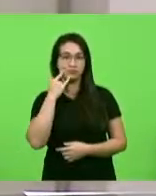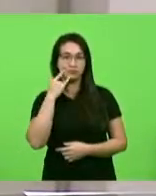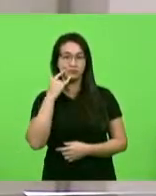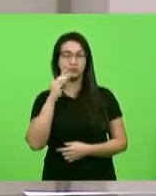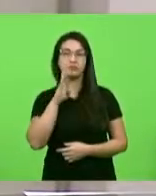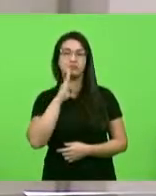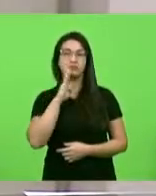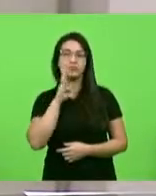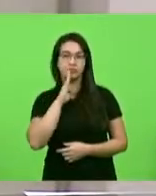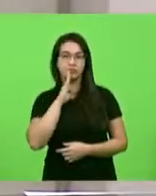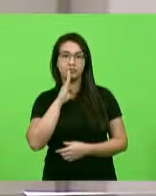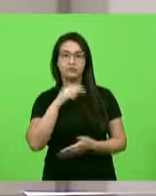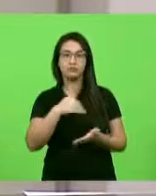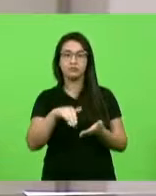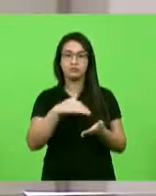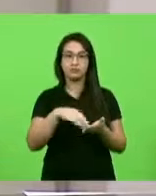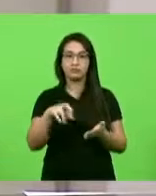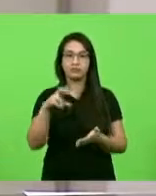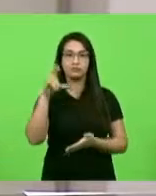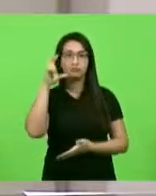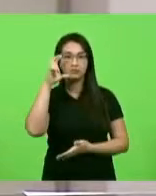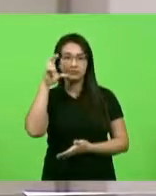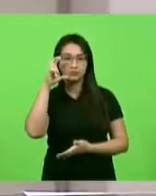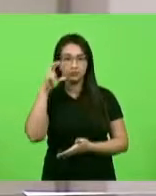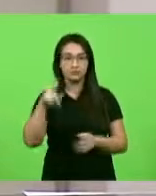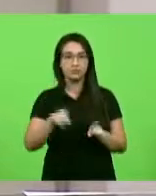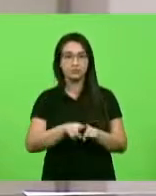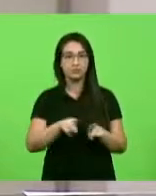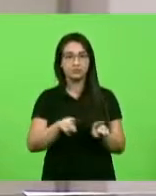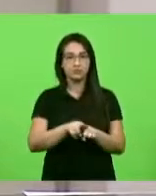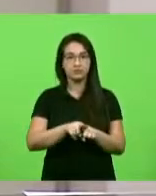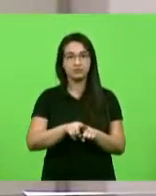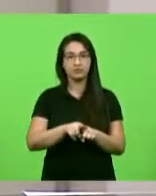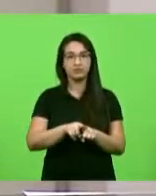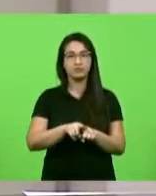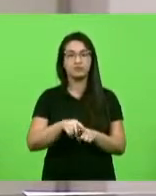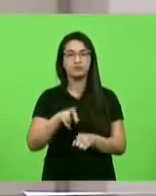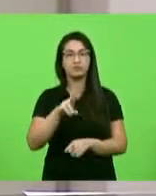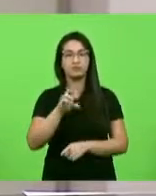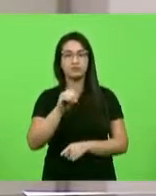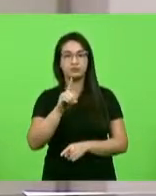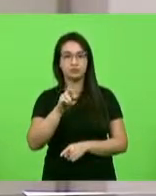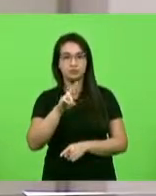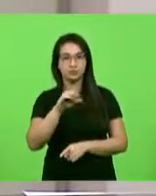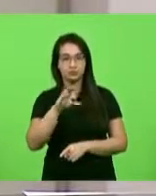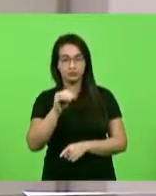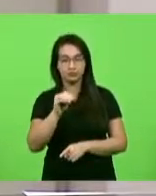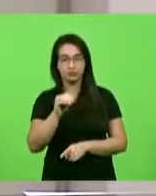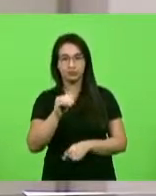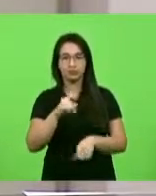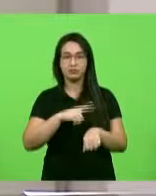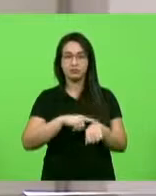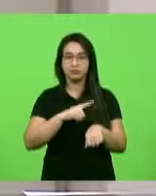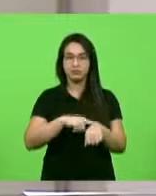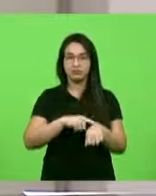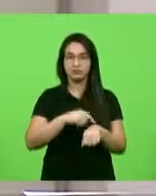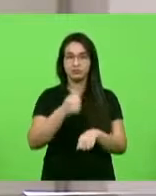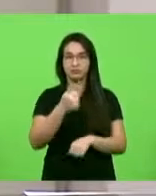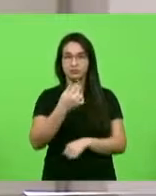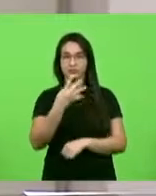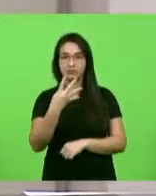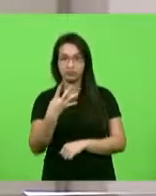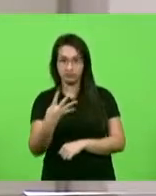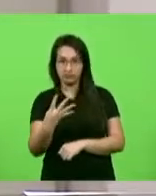Berlanda. Secretaria, deputado Ricardo Alba e Rodrigo Minoto. Às 14 horas do dia 7 do mês de abril do ano de